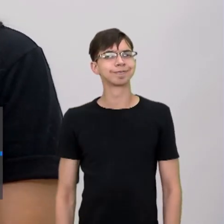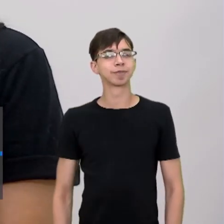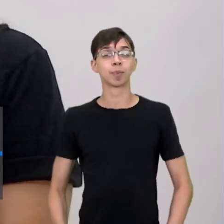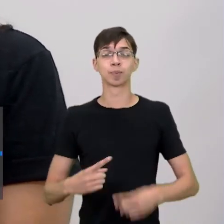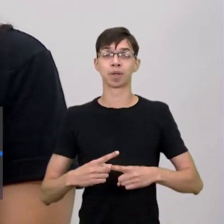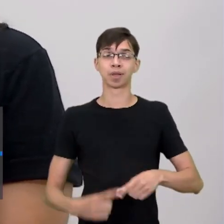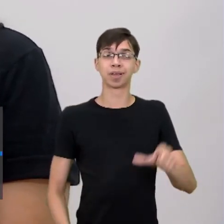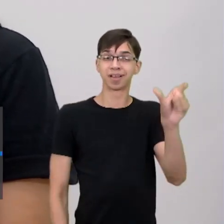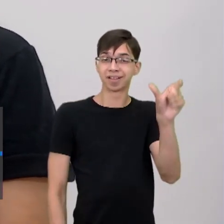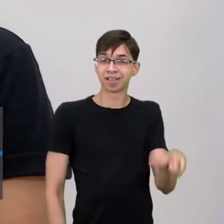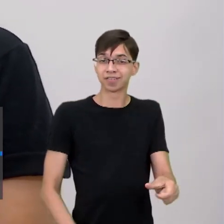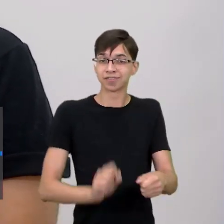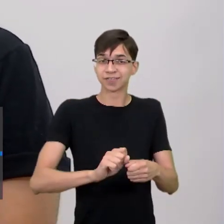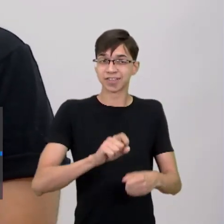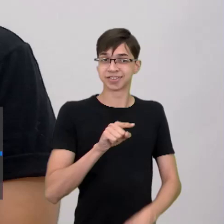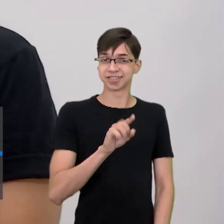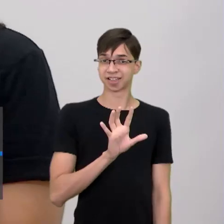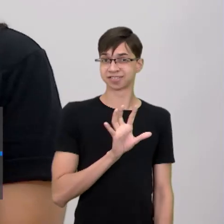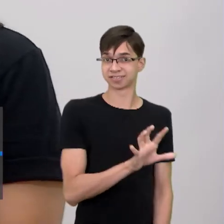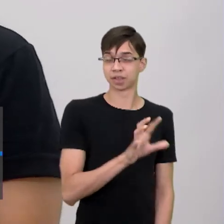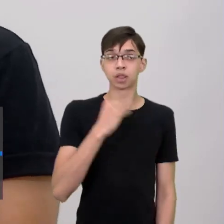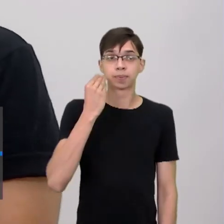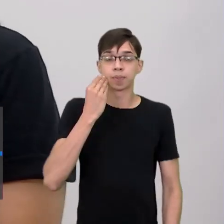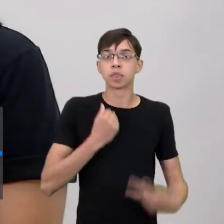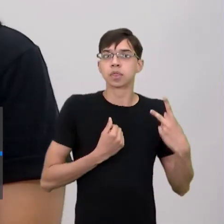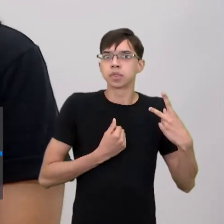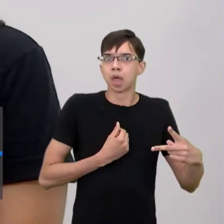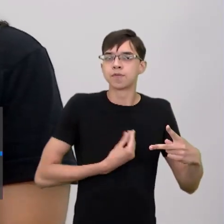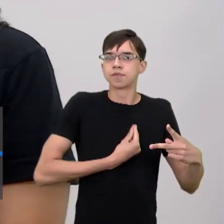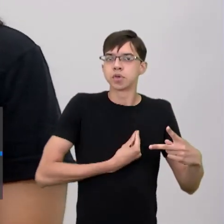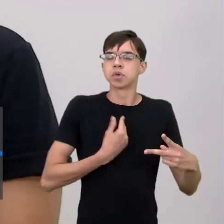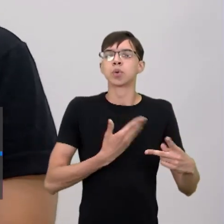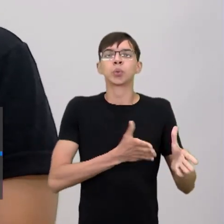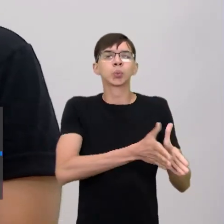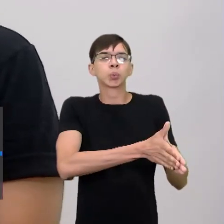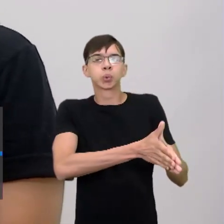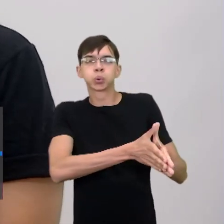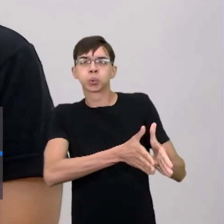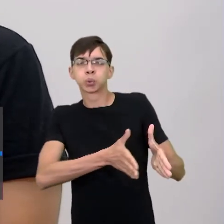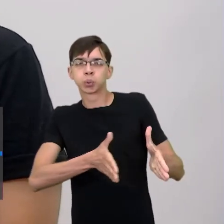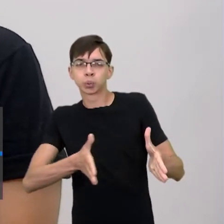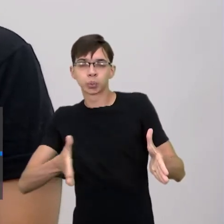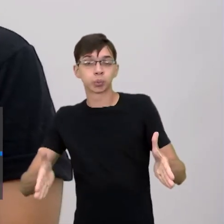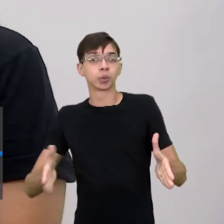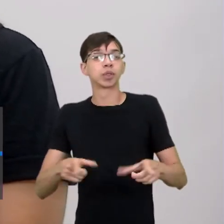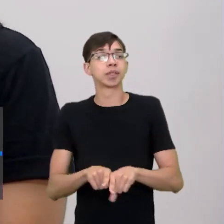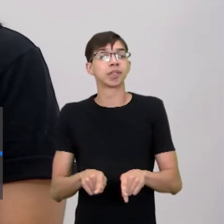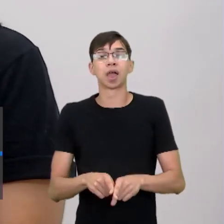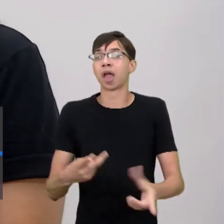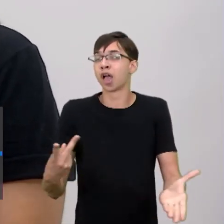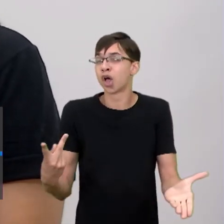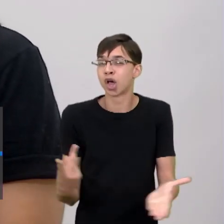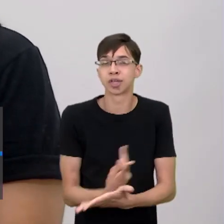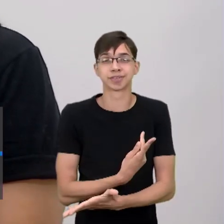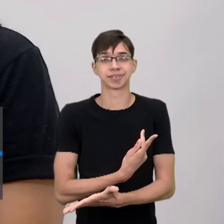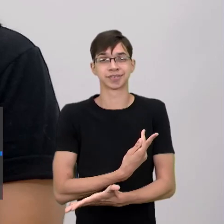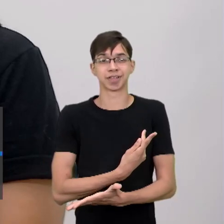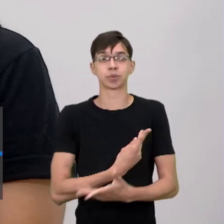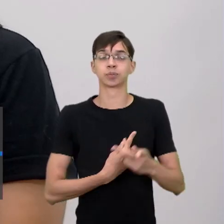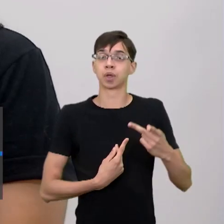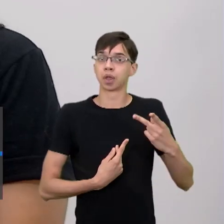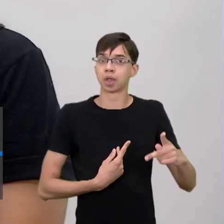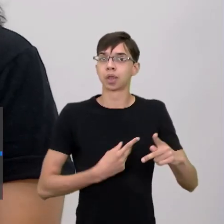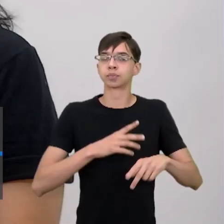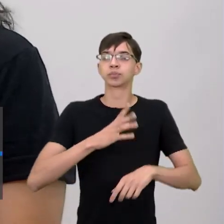porque dentro da experiência dele, tudo que ele viveu, todo o conhecimento, tudo que aconteceu, culminou para que ele tomasse